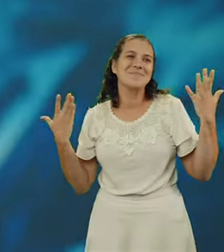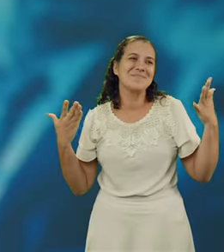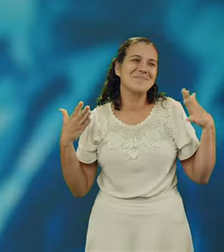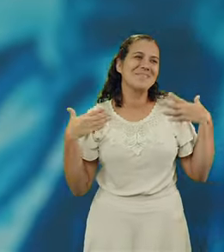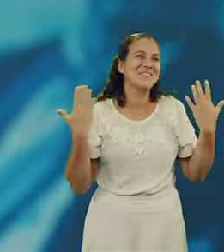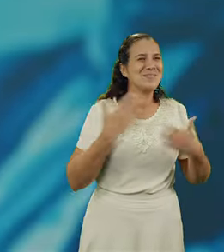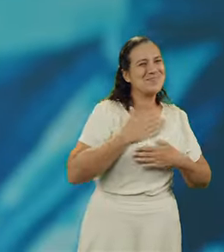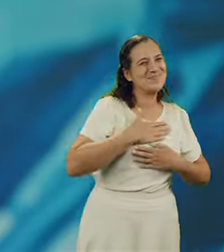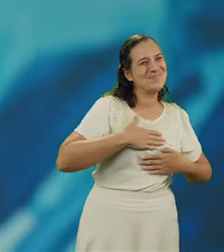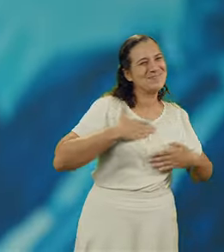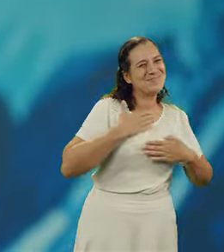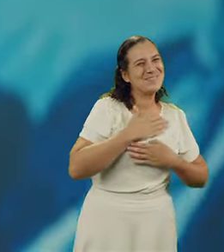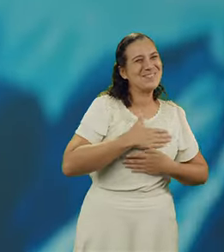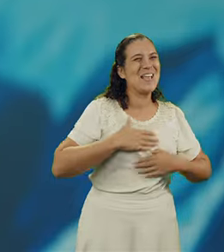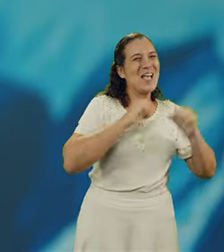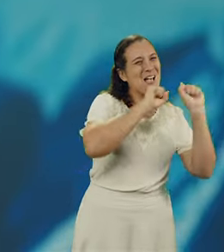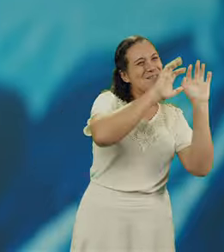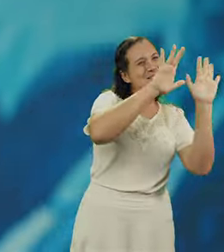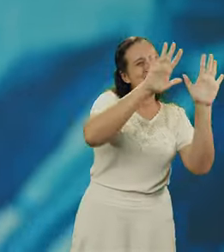e alegria,